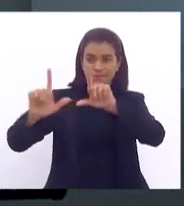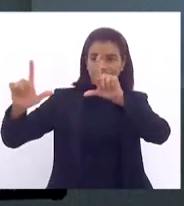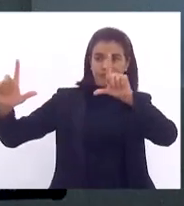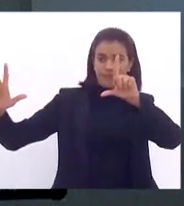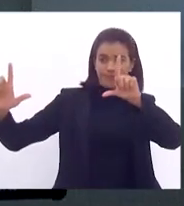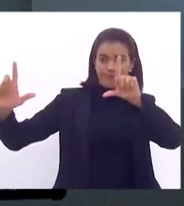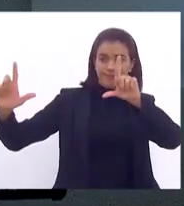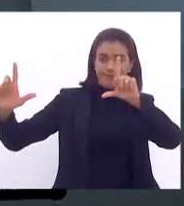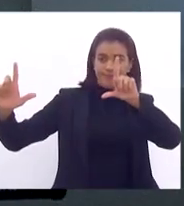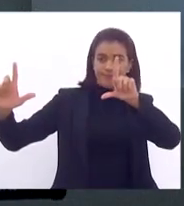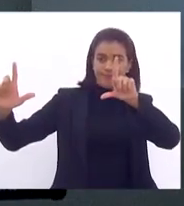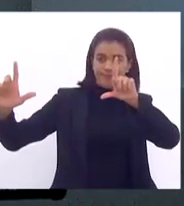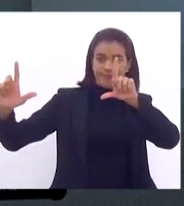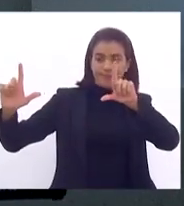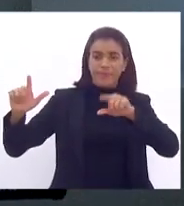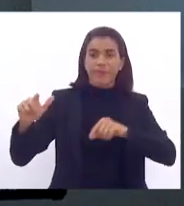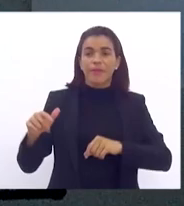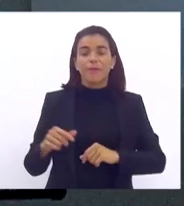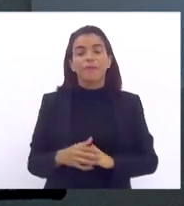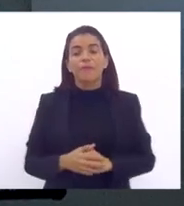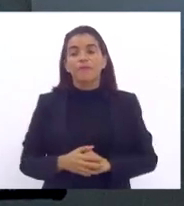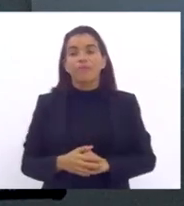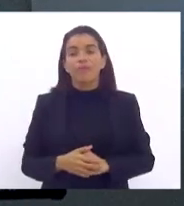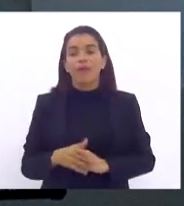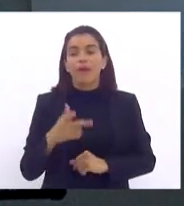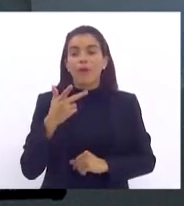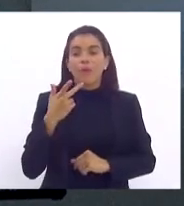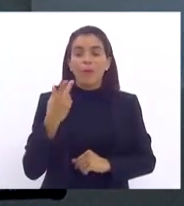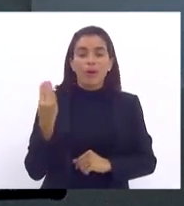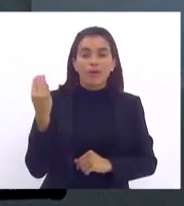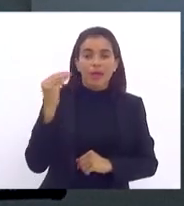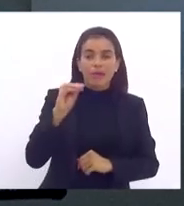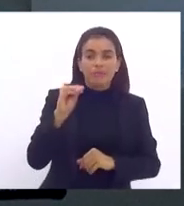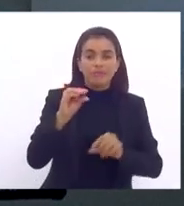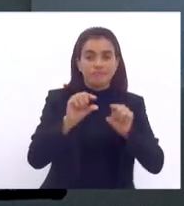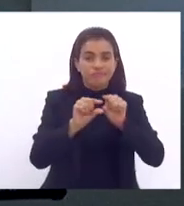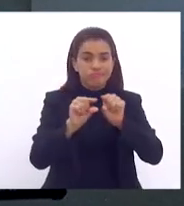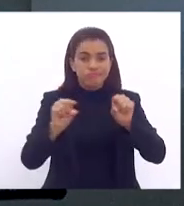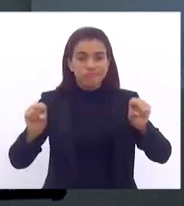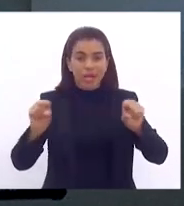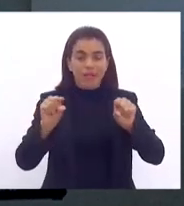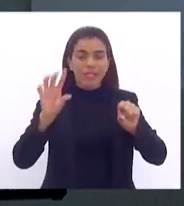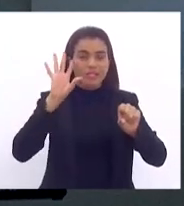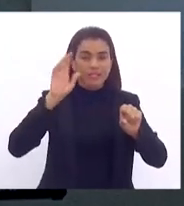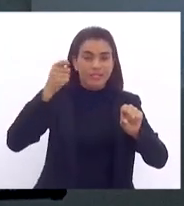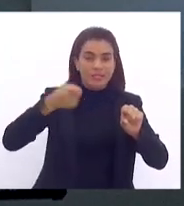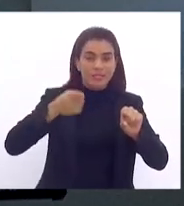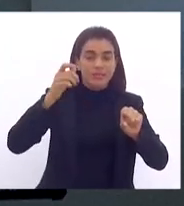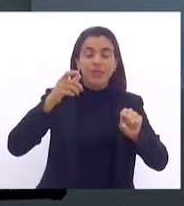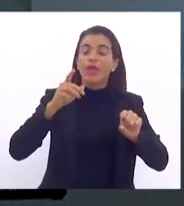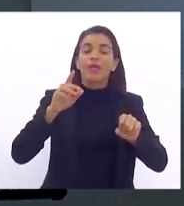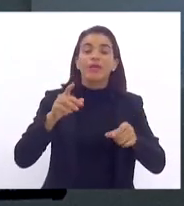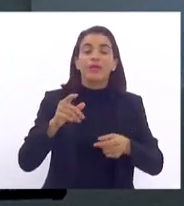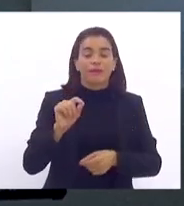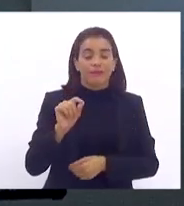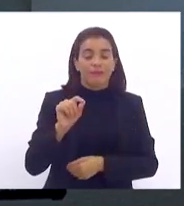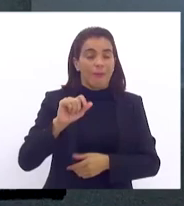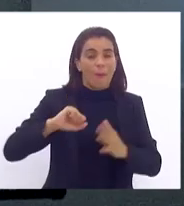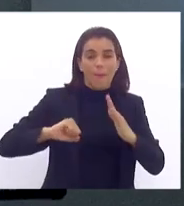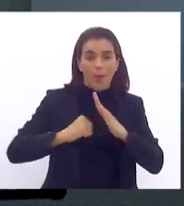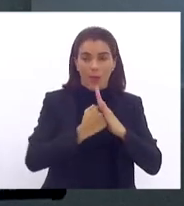apresentação para colocar o trecho da decisão Em que foi decidido o bloqueio né